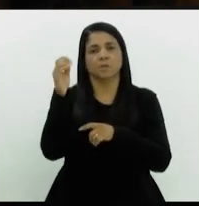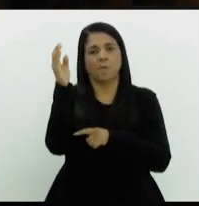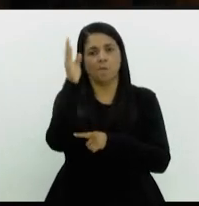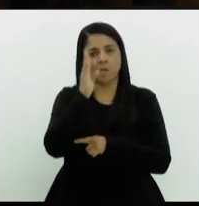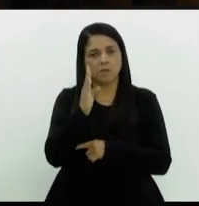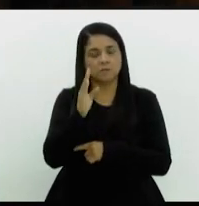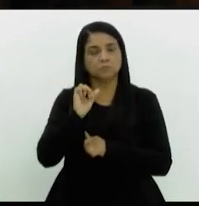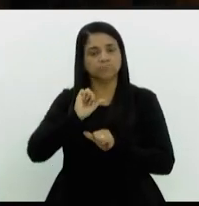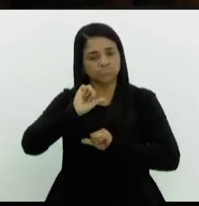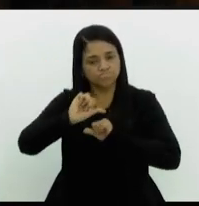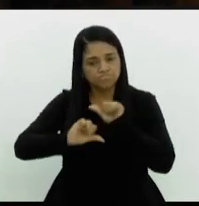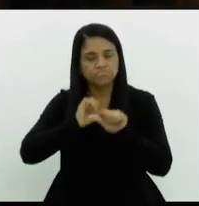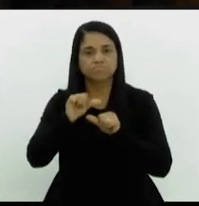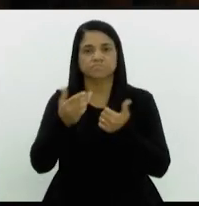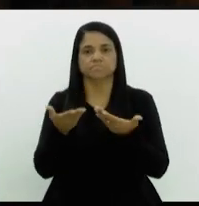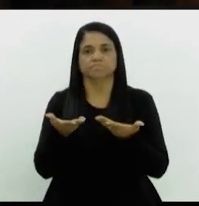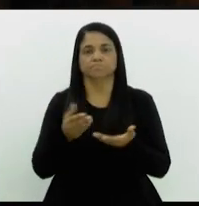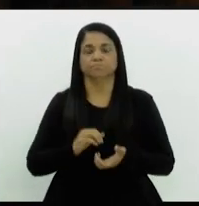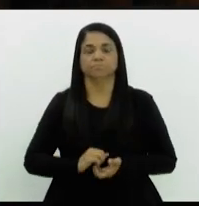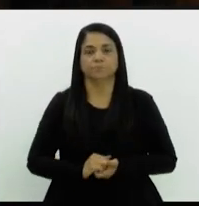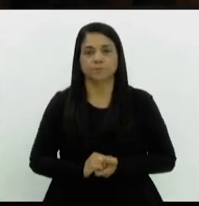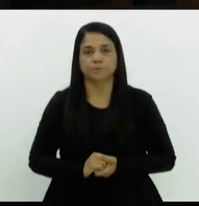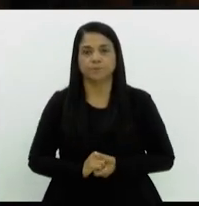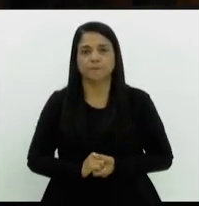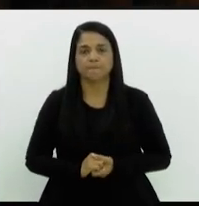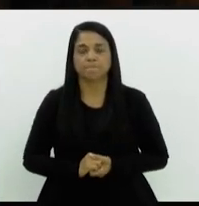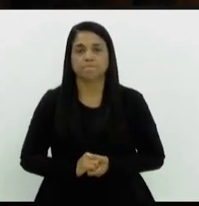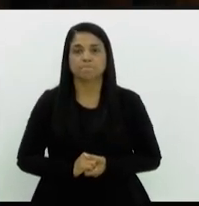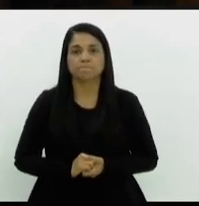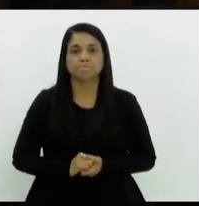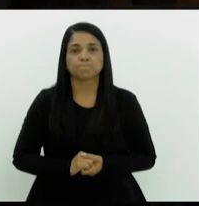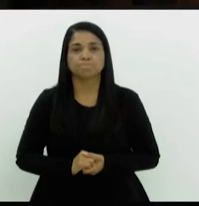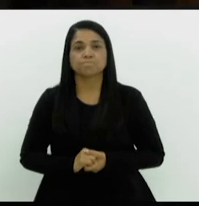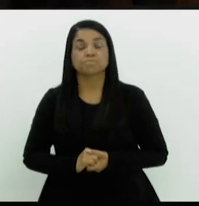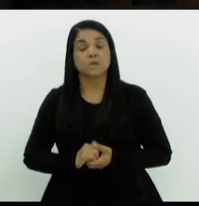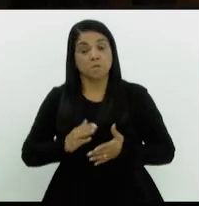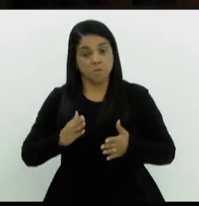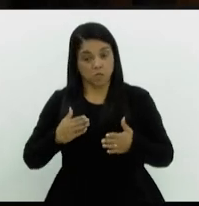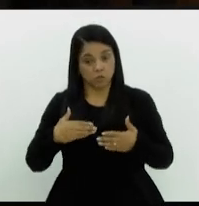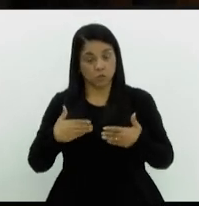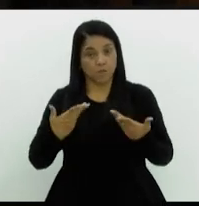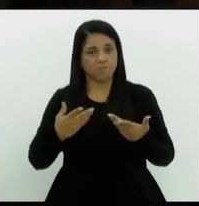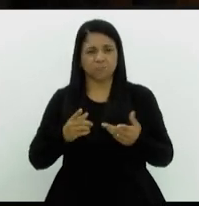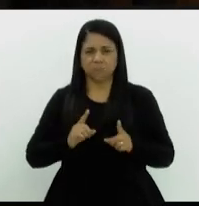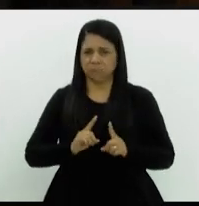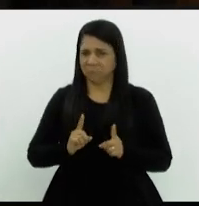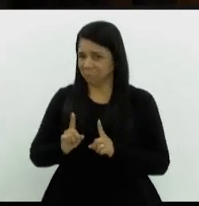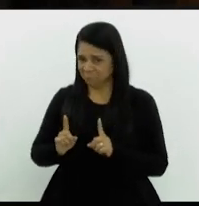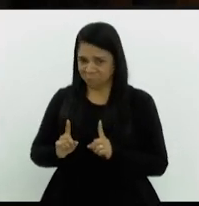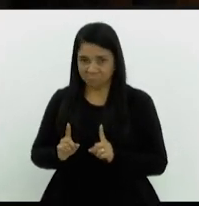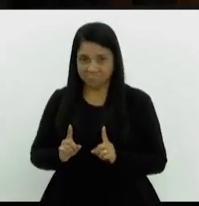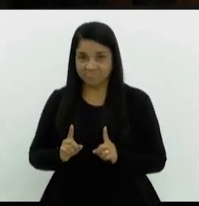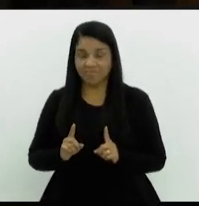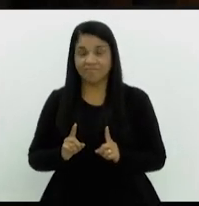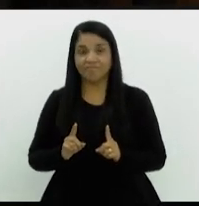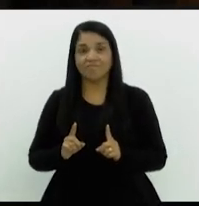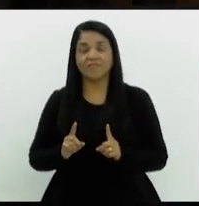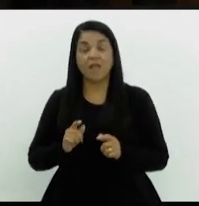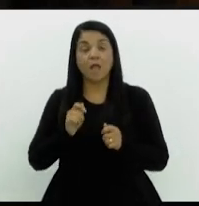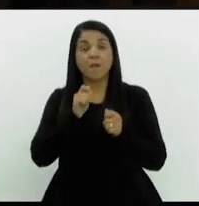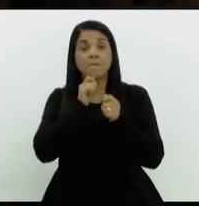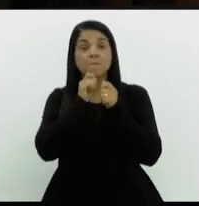daqui. E aí, não para minha surpresa, a extrema